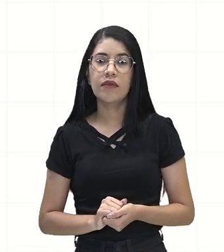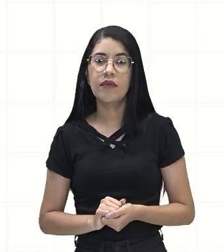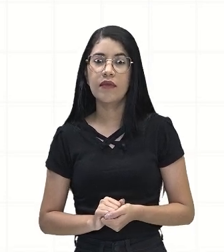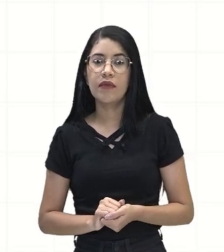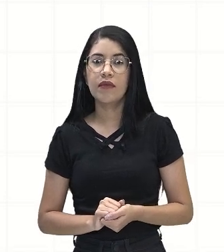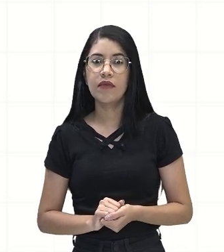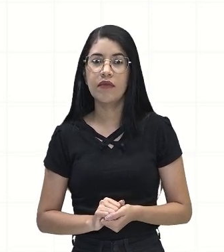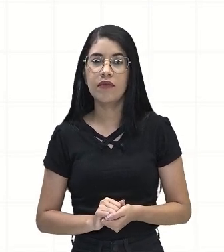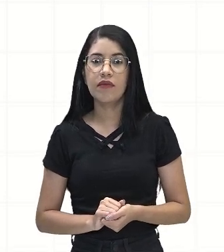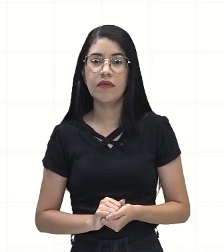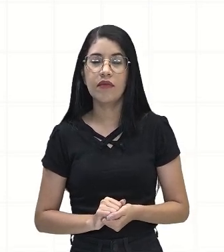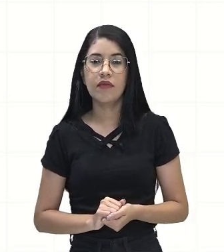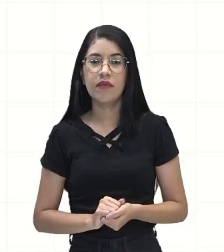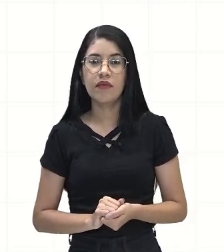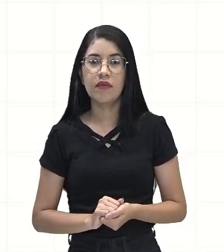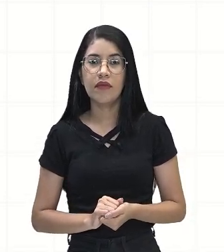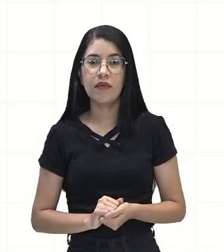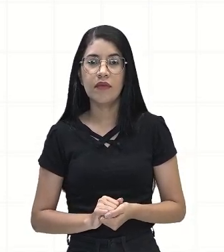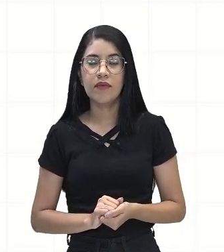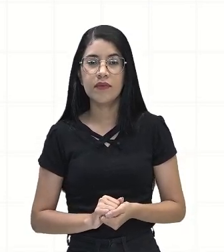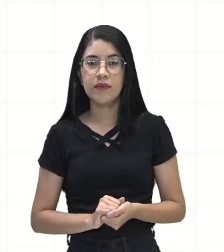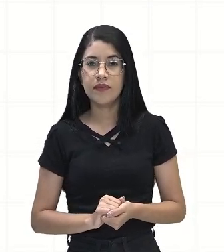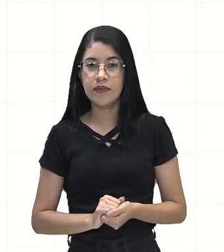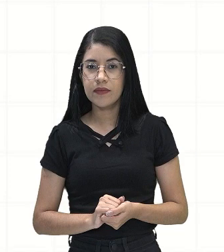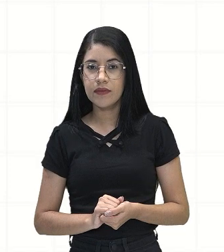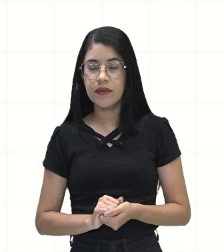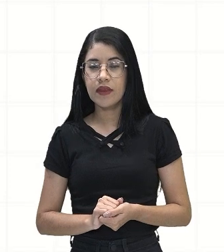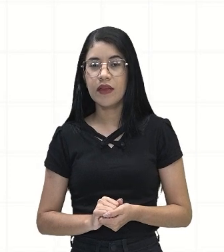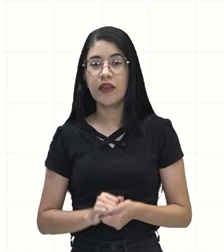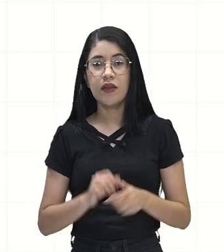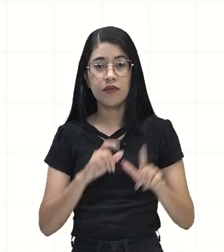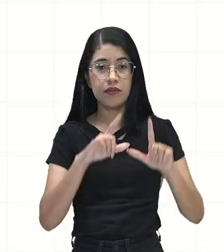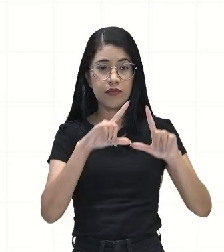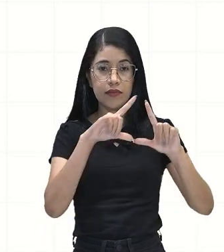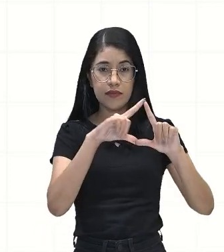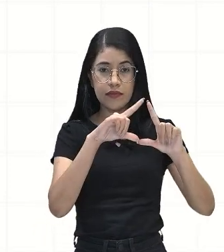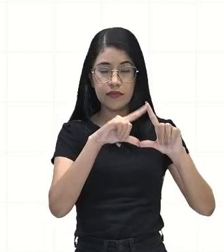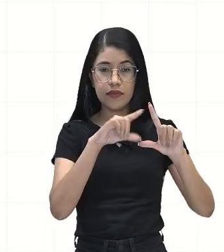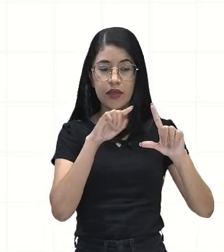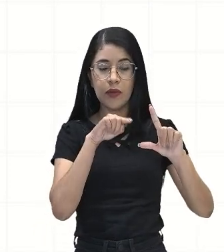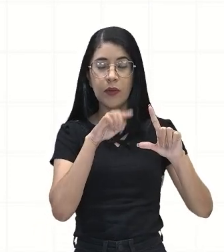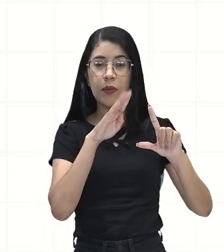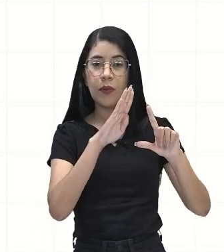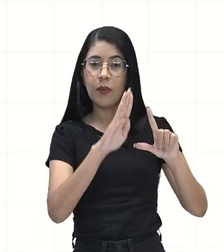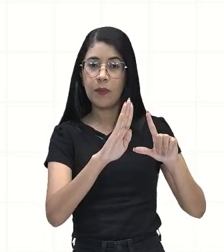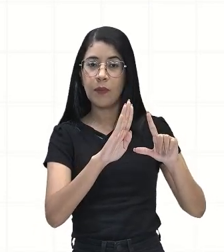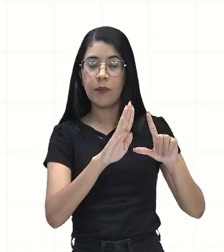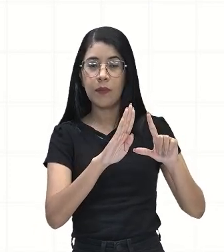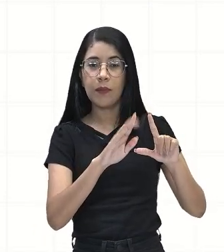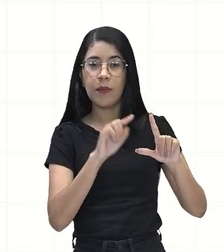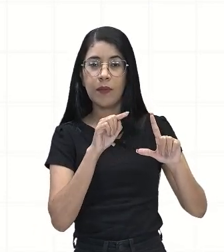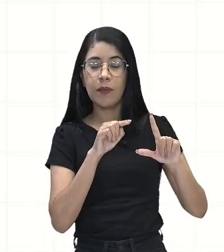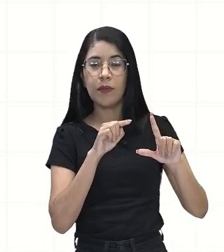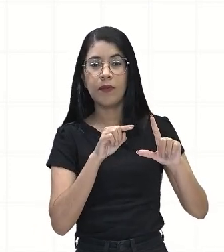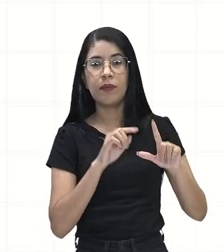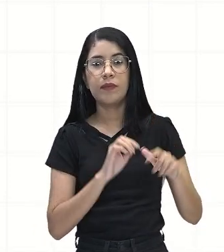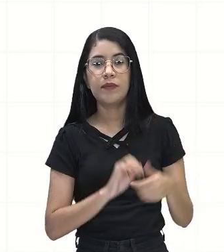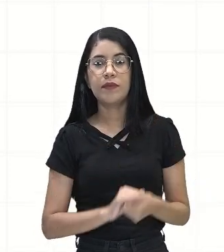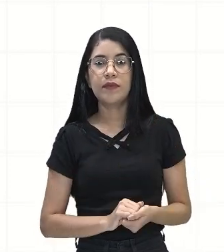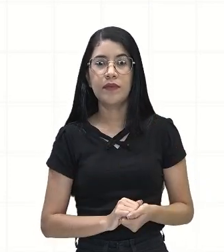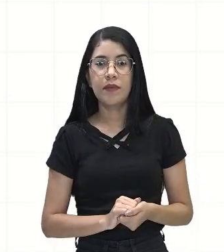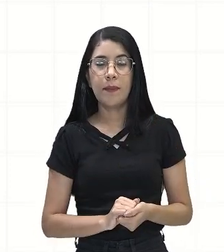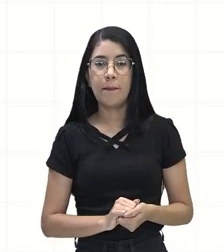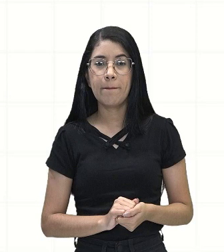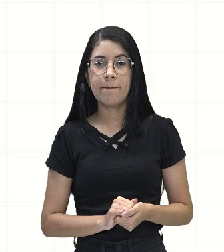Eu tenho que o B, né, olhando no triângulo maior, que o B vai estar para a hipotenusa